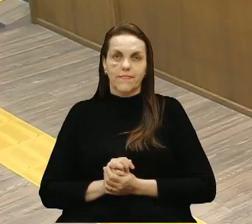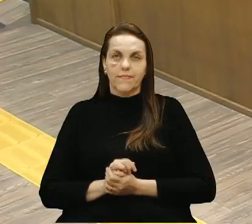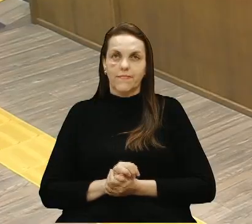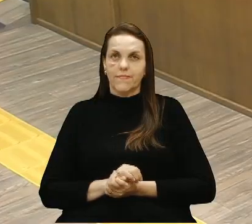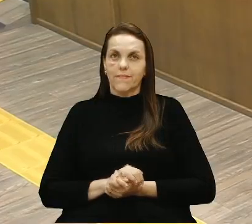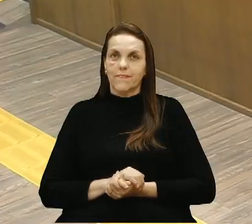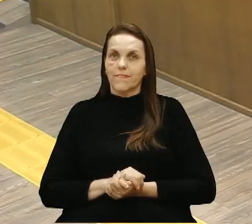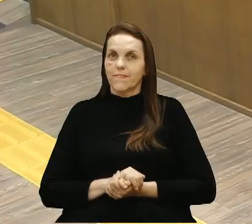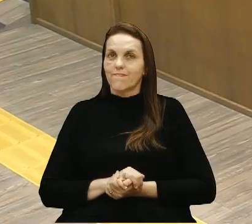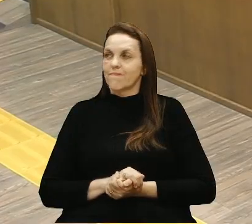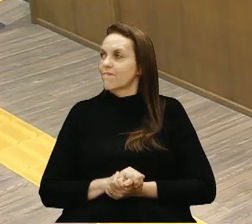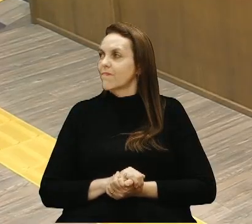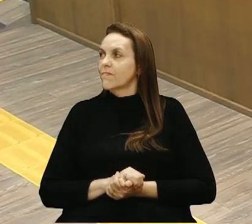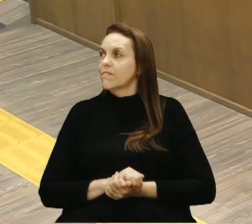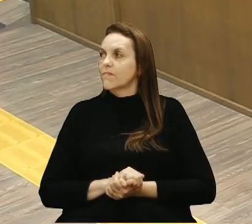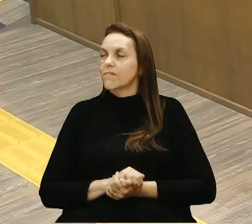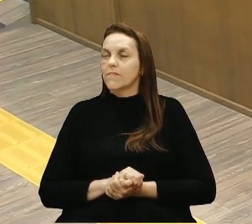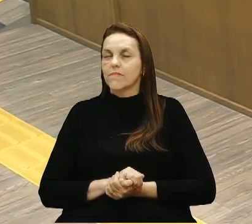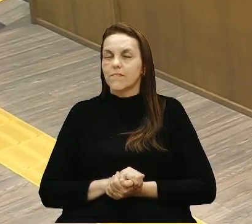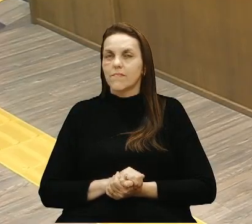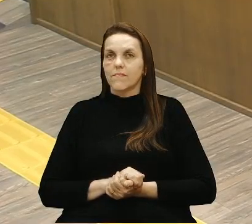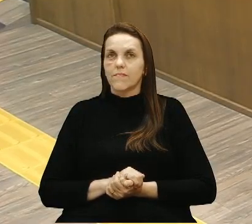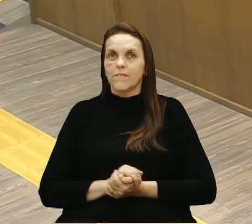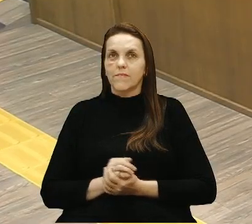Não é nada.